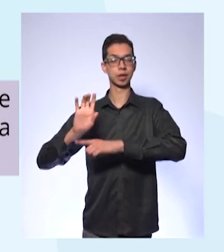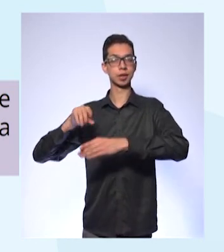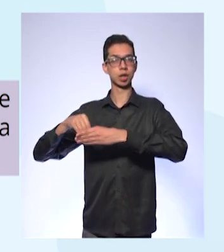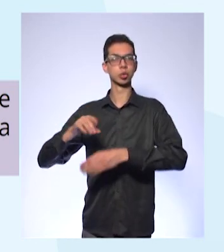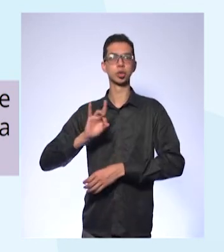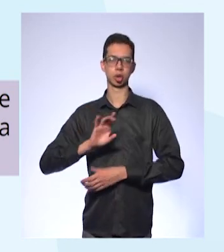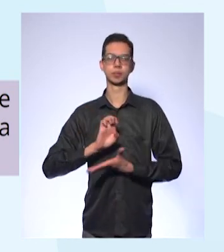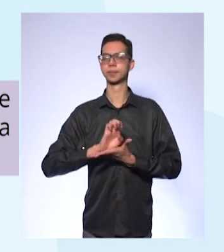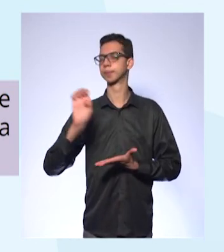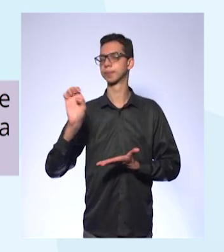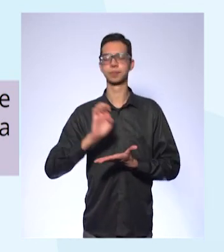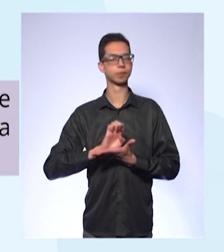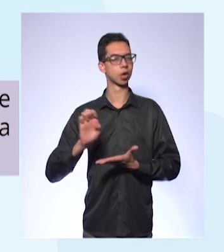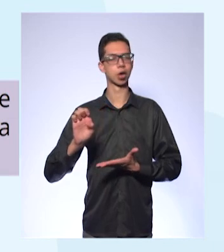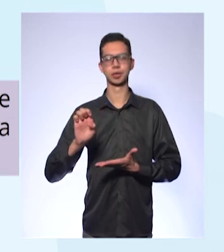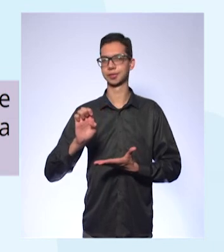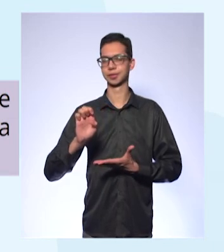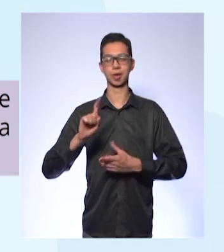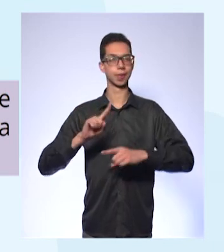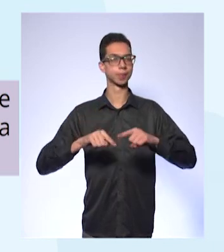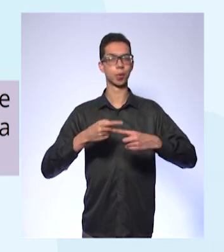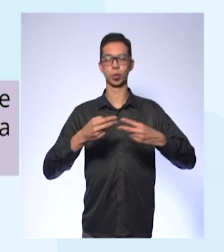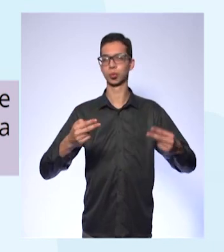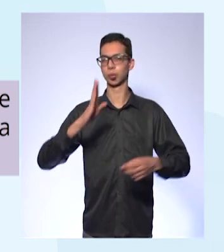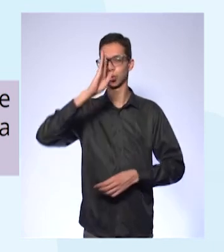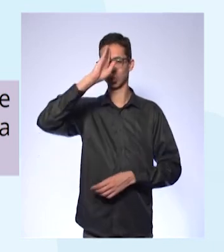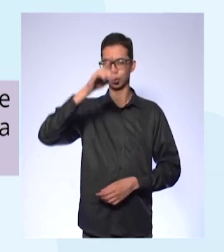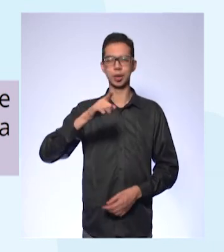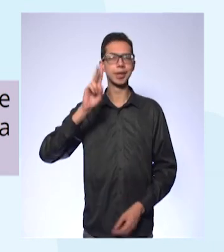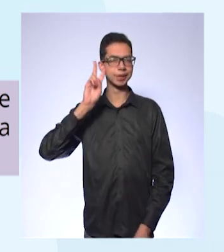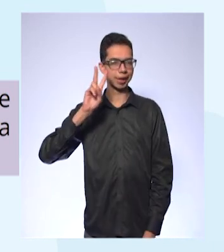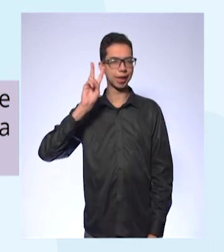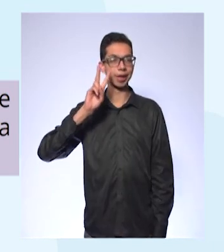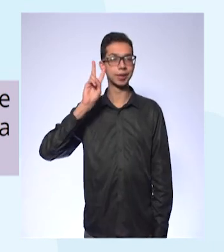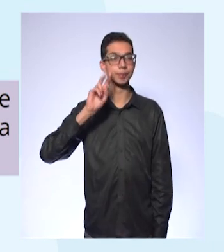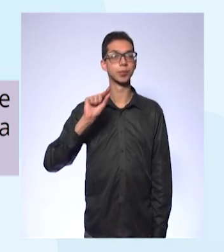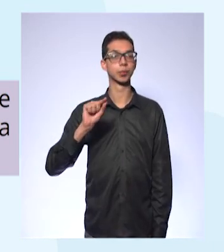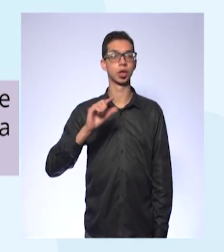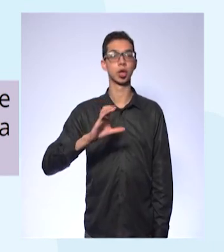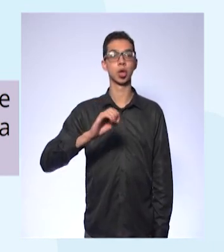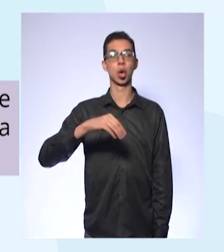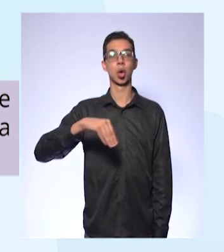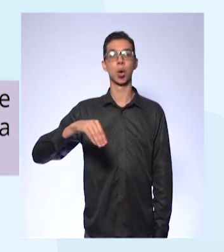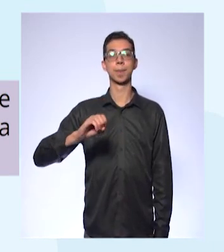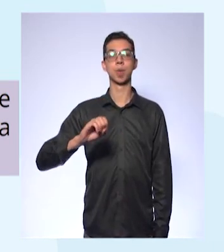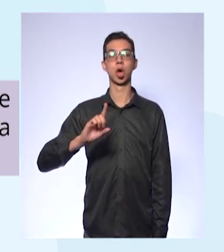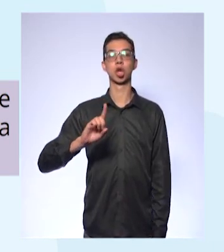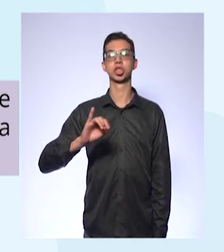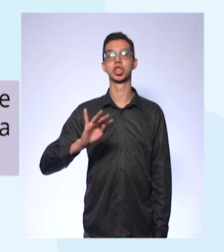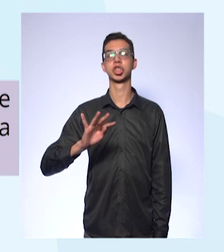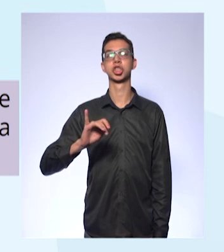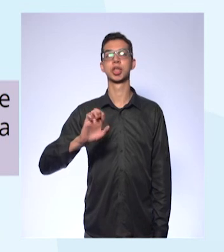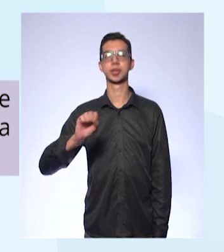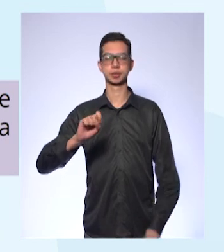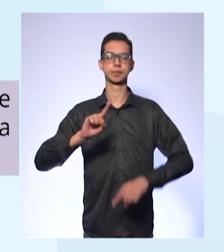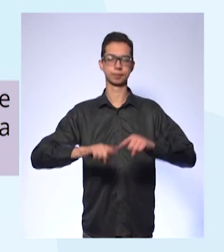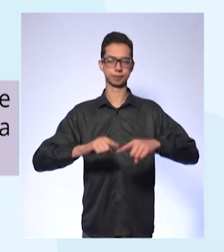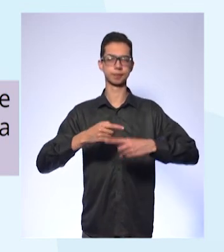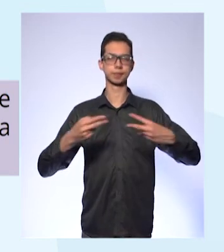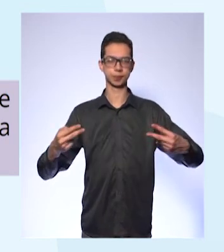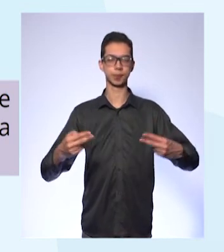de commodities, né? Commodities vocês leiam aí como mercadorias. O